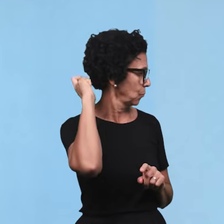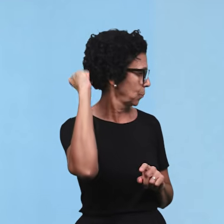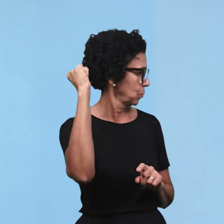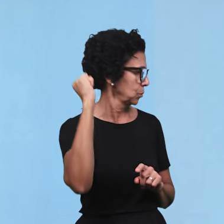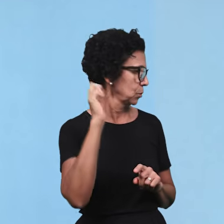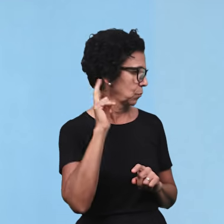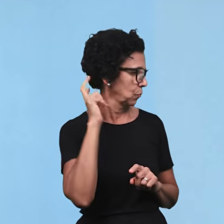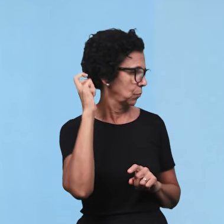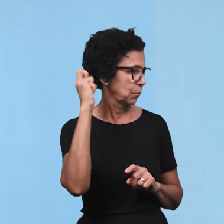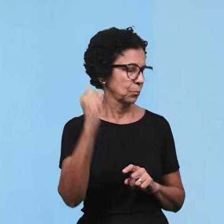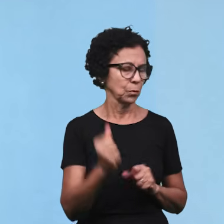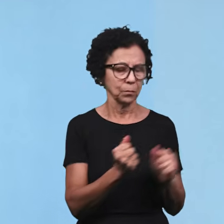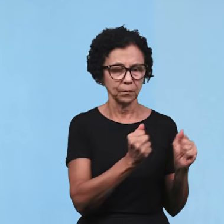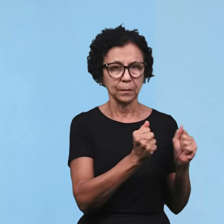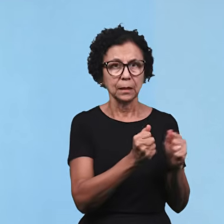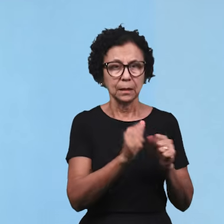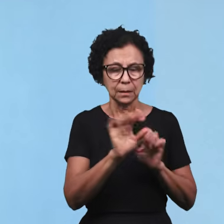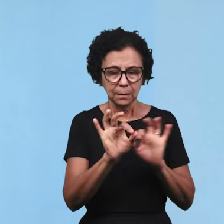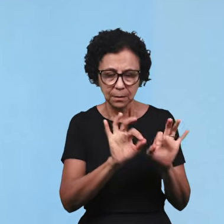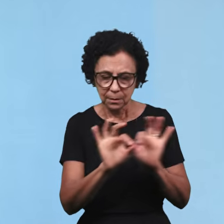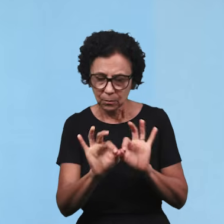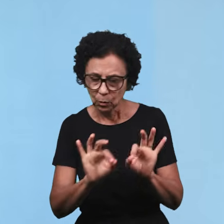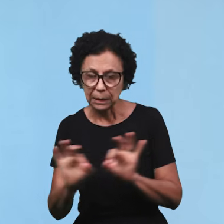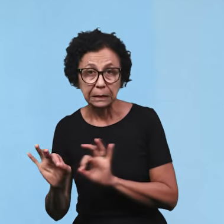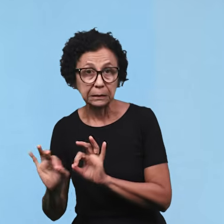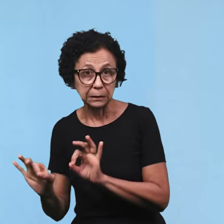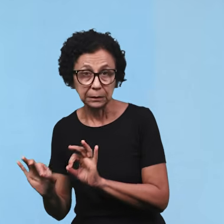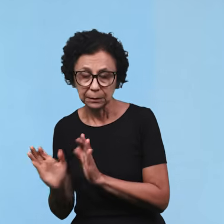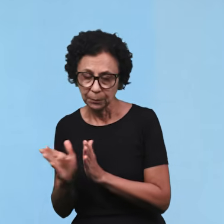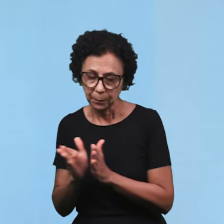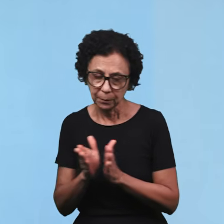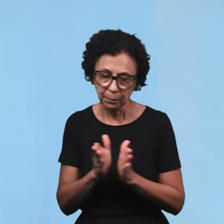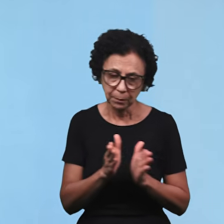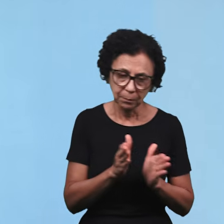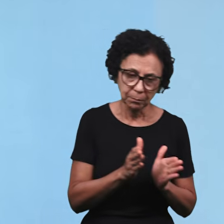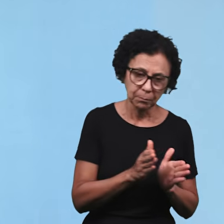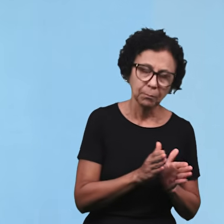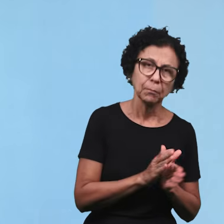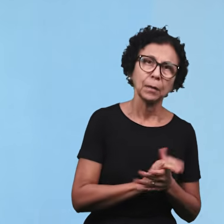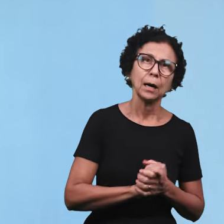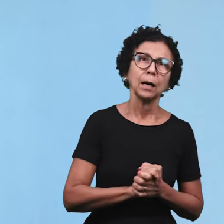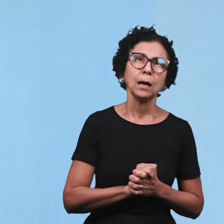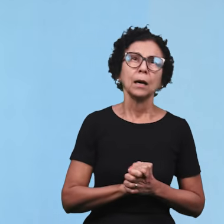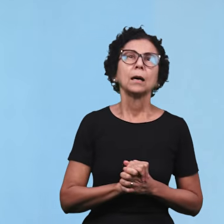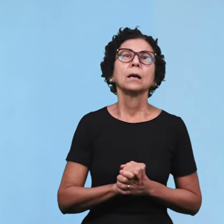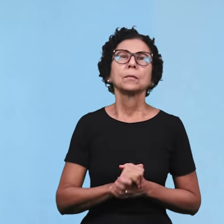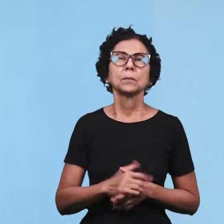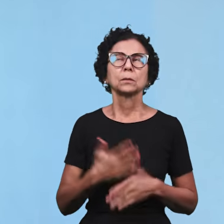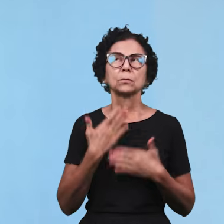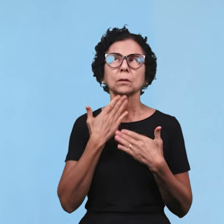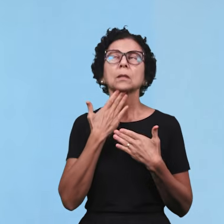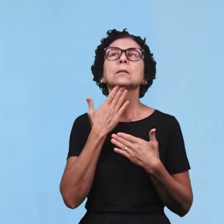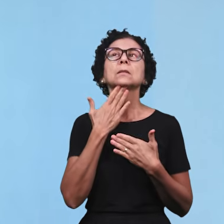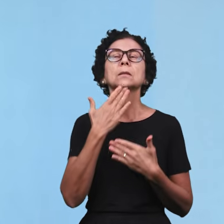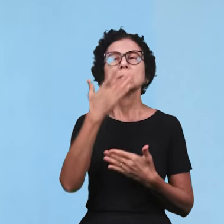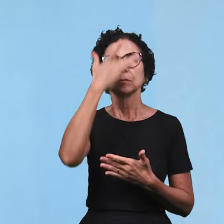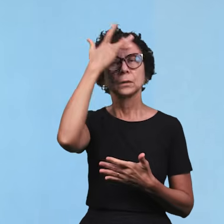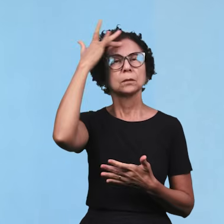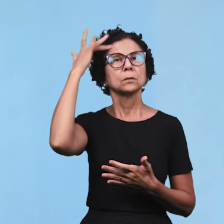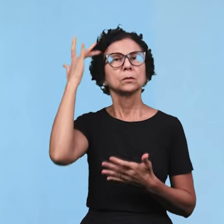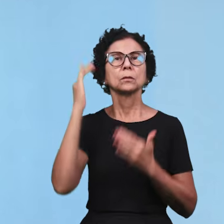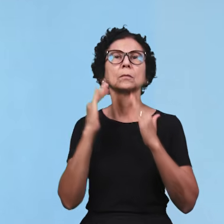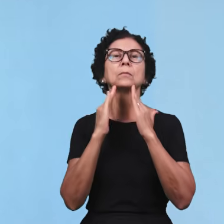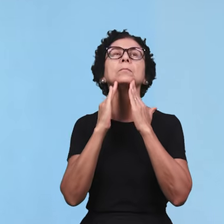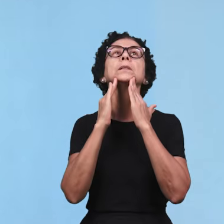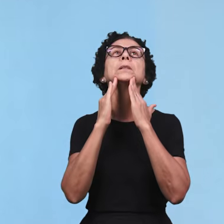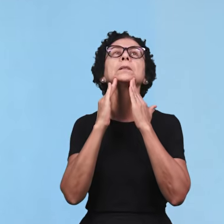gente separa os fiozinhos, a gente vai contando por um. Posteriormente, o paciente vira de posiçãozinha, muda de barriguinha para cima,